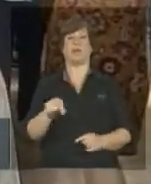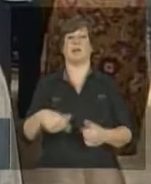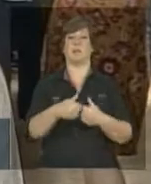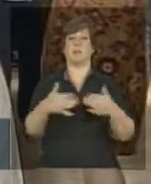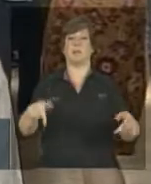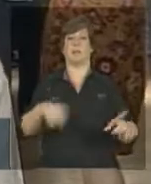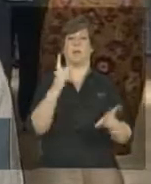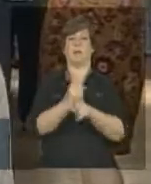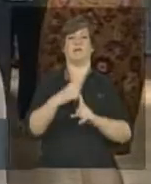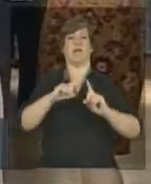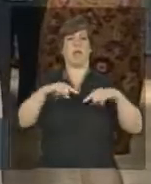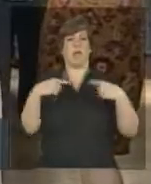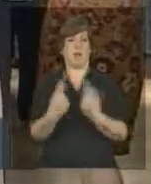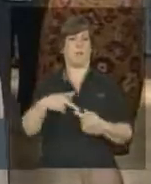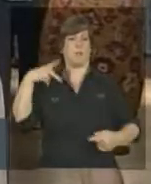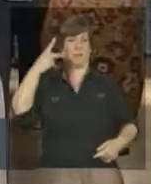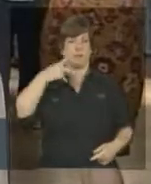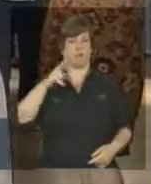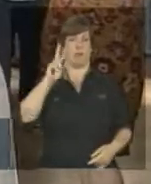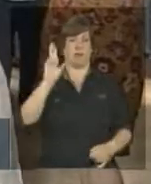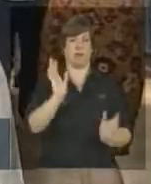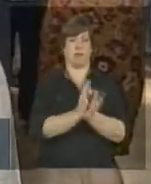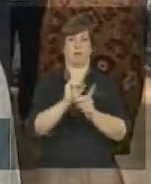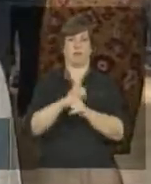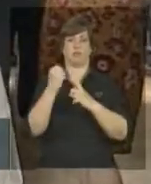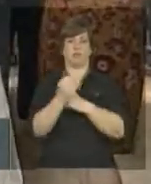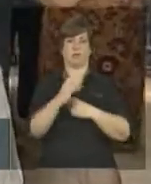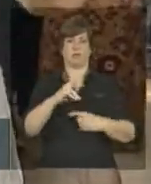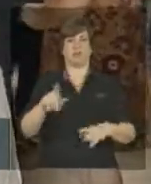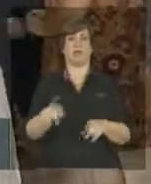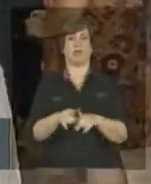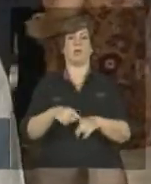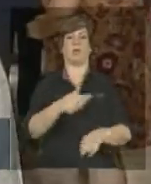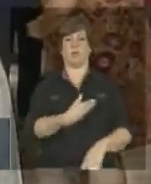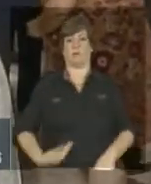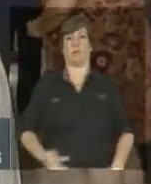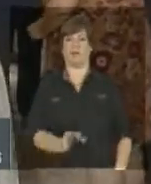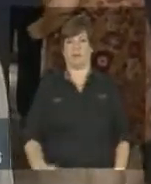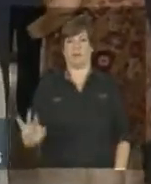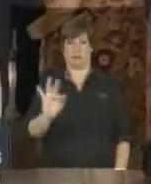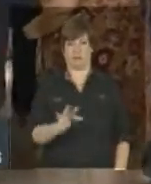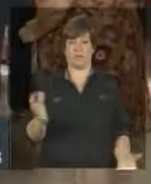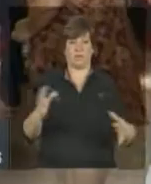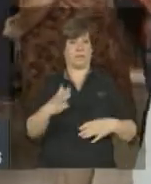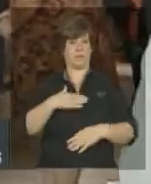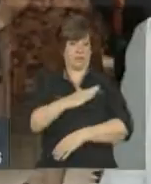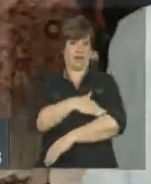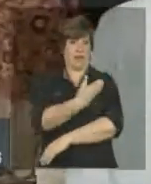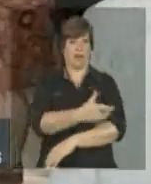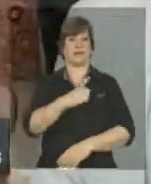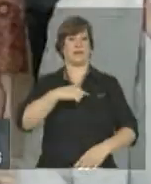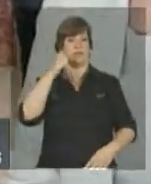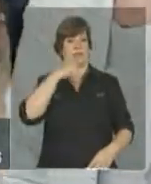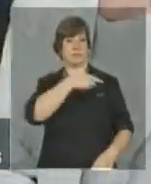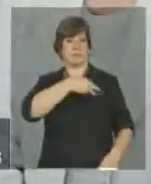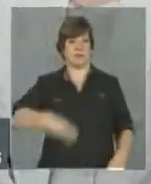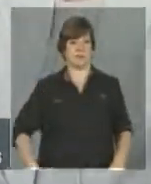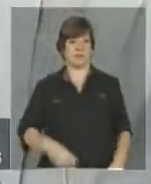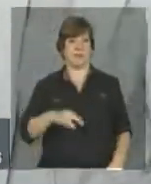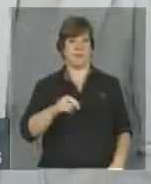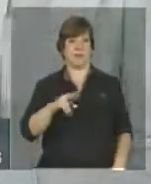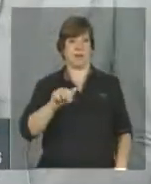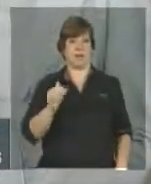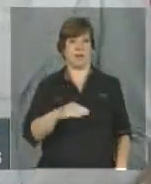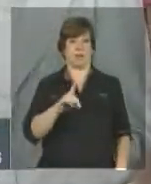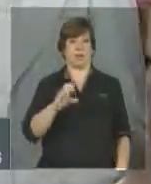do encontro reuniu parlamentares, representantes da sociedade civil e do governo federal. Ao meu lado, a ministra Maria do Rosário, da